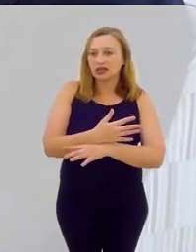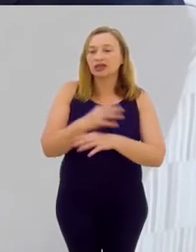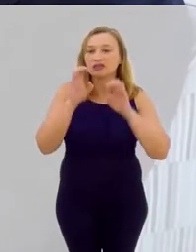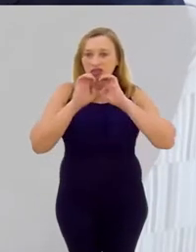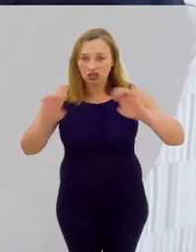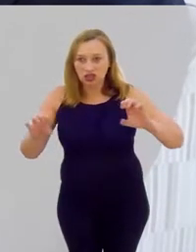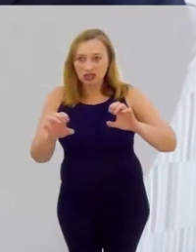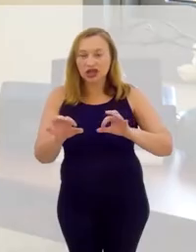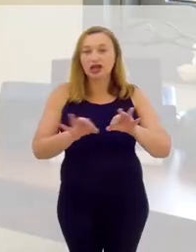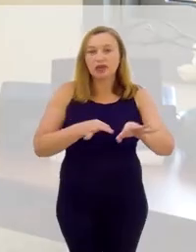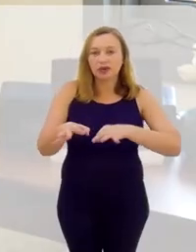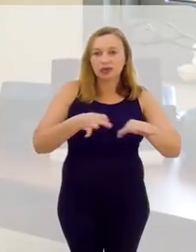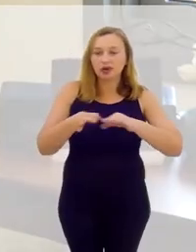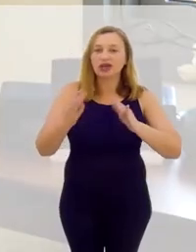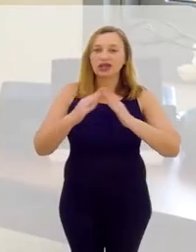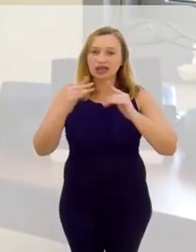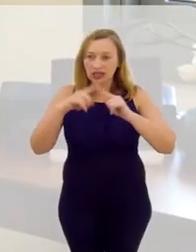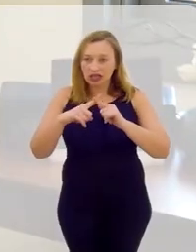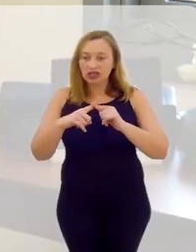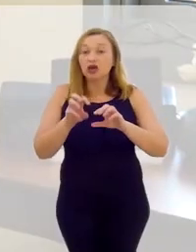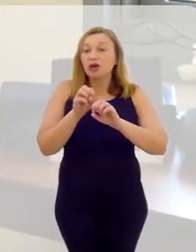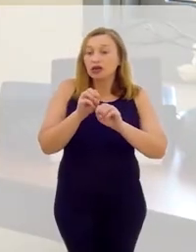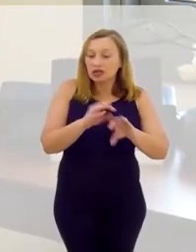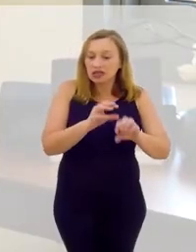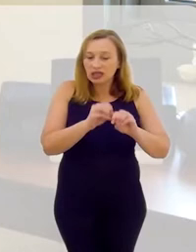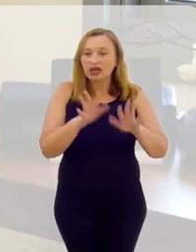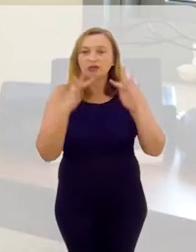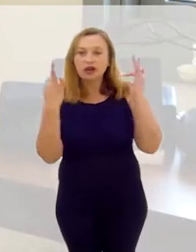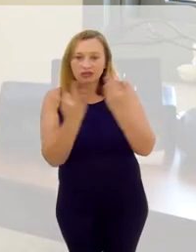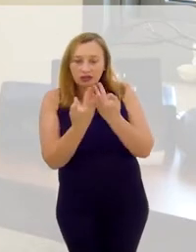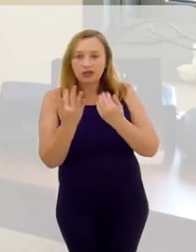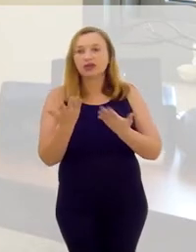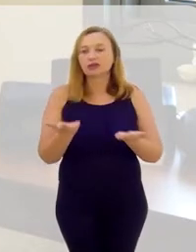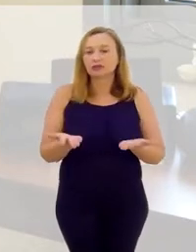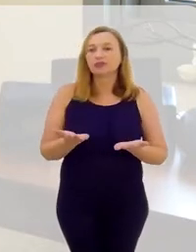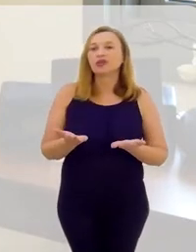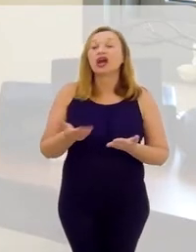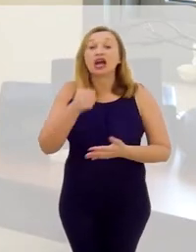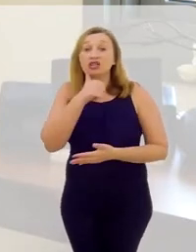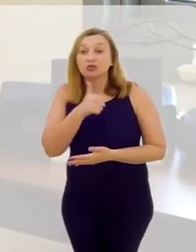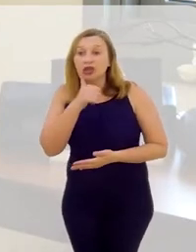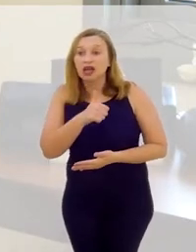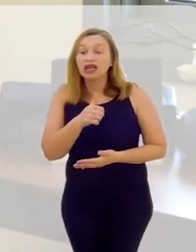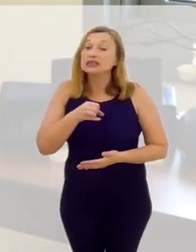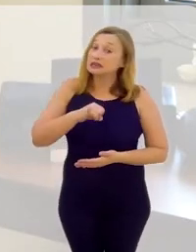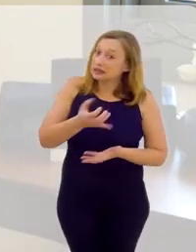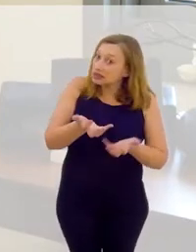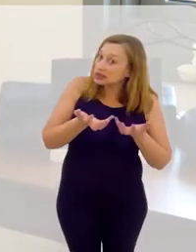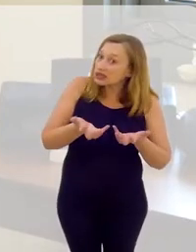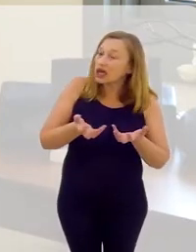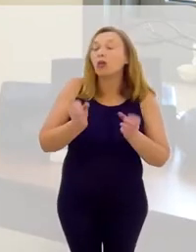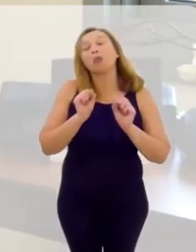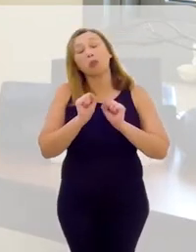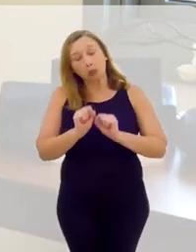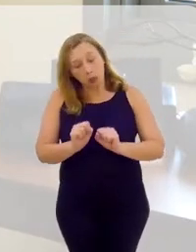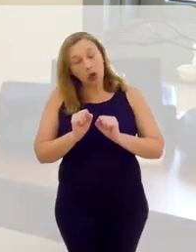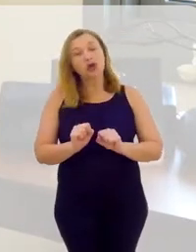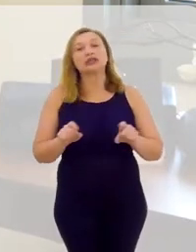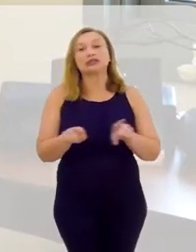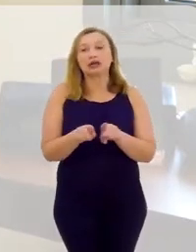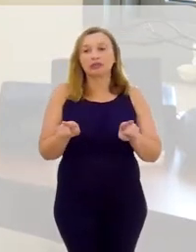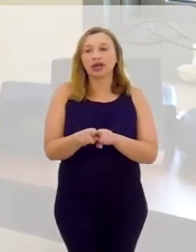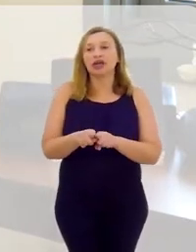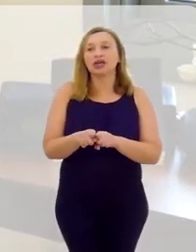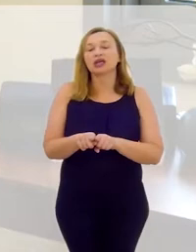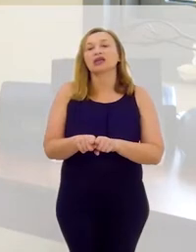por 2 anos. E ele é preparado na igreja para isso, é ensinado por sua família para isso. As moças, se quiserem, elas